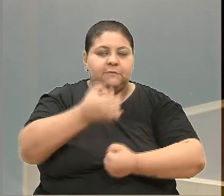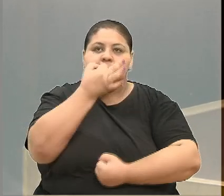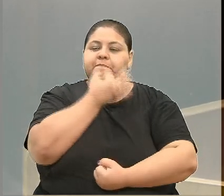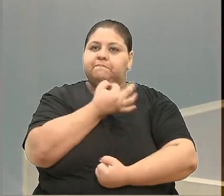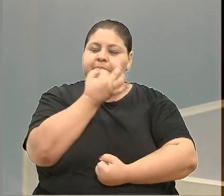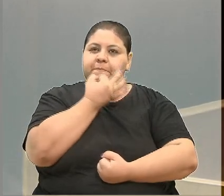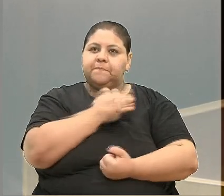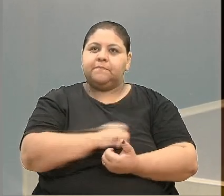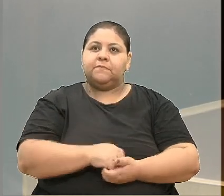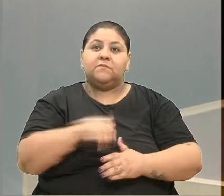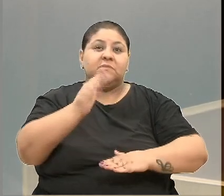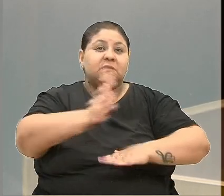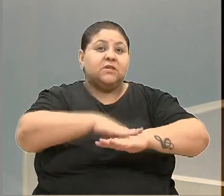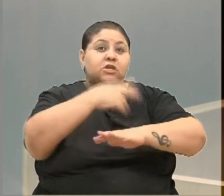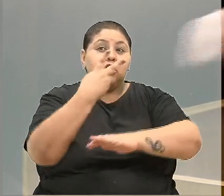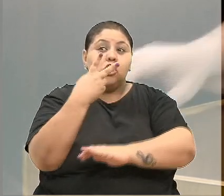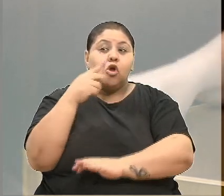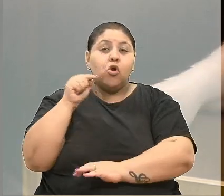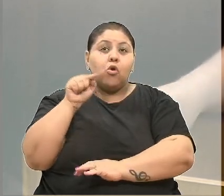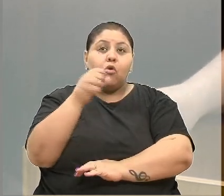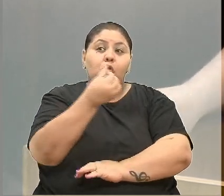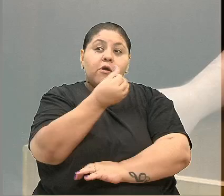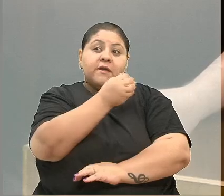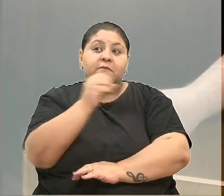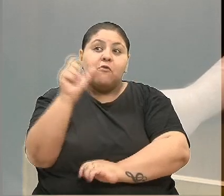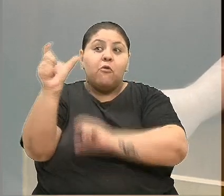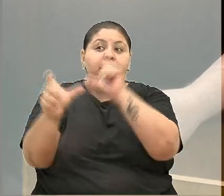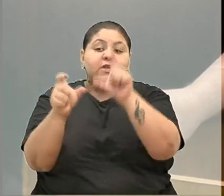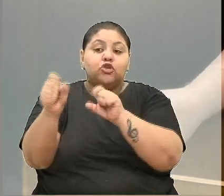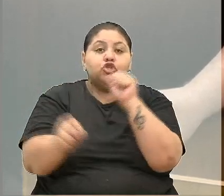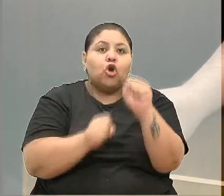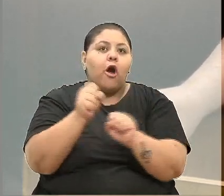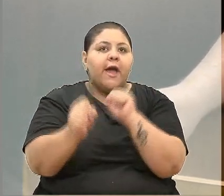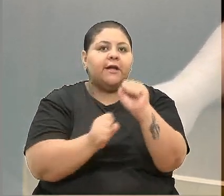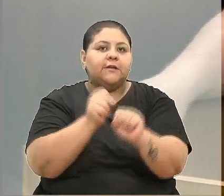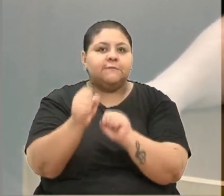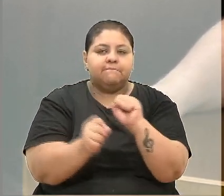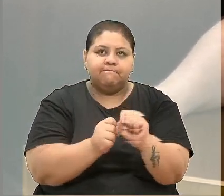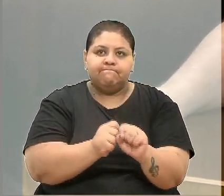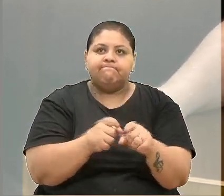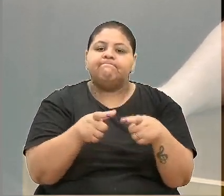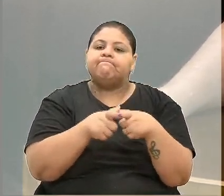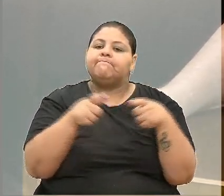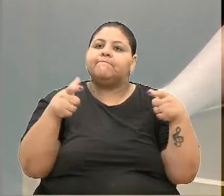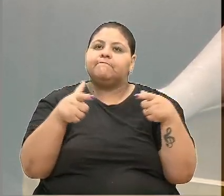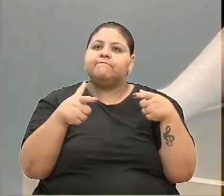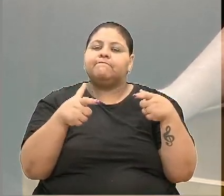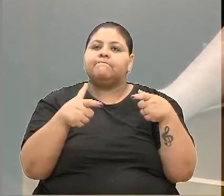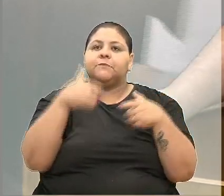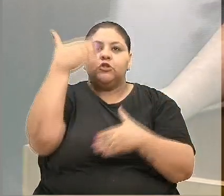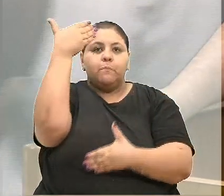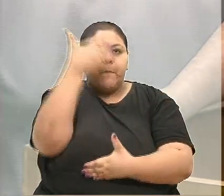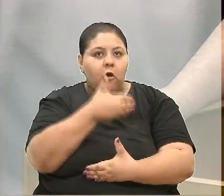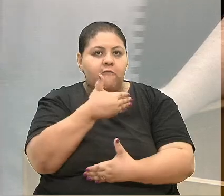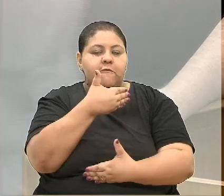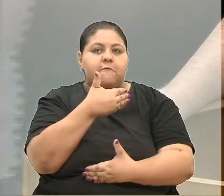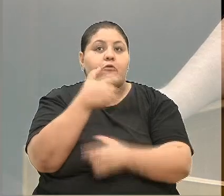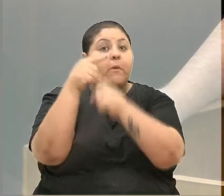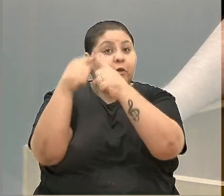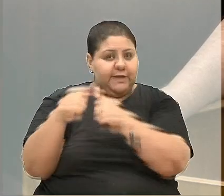com mais de 2.600 corredores. Foi uma grande prova, um grande evento.